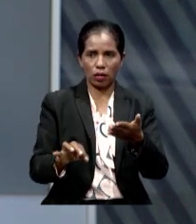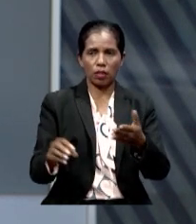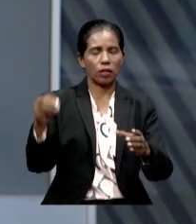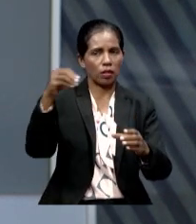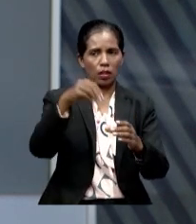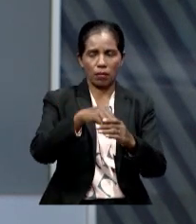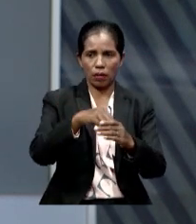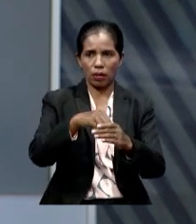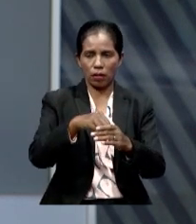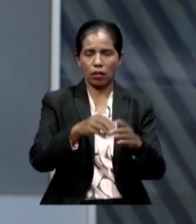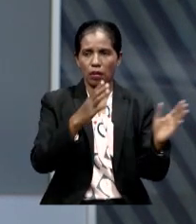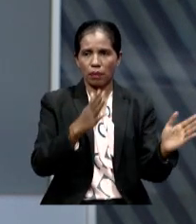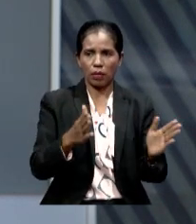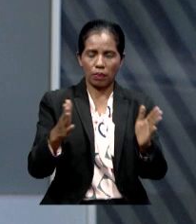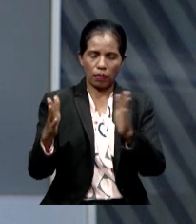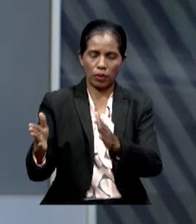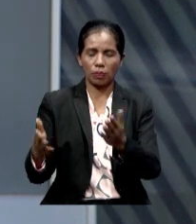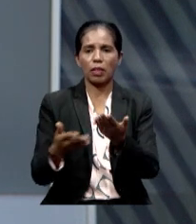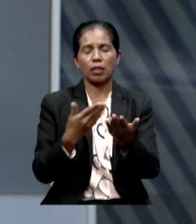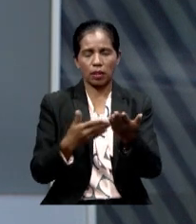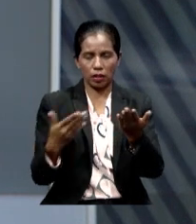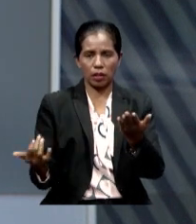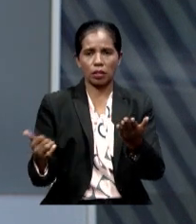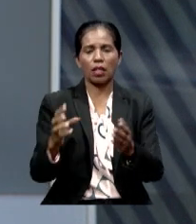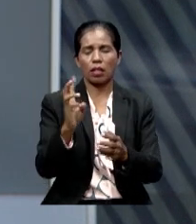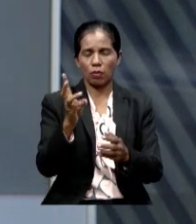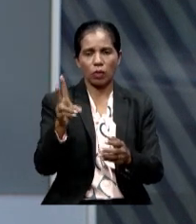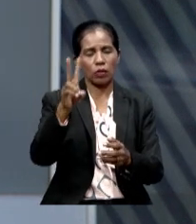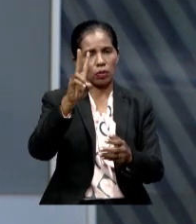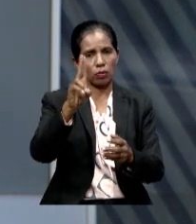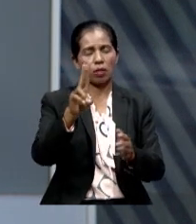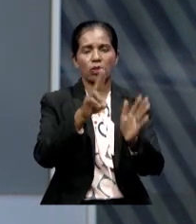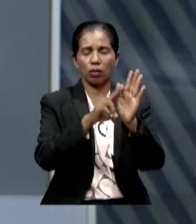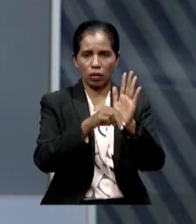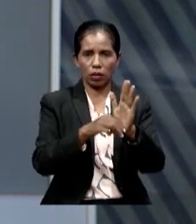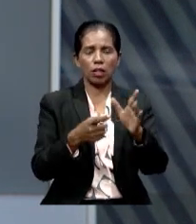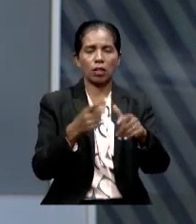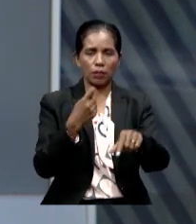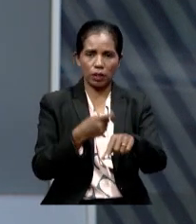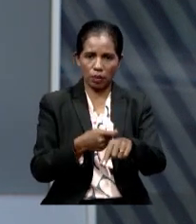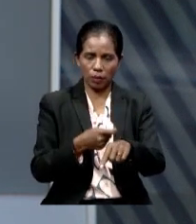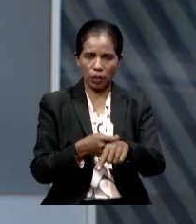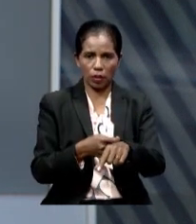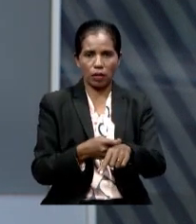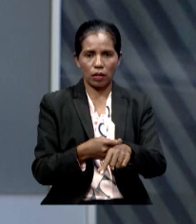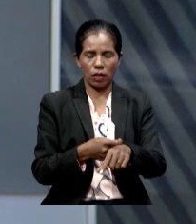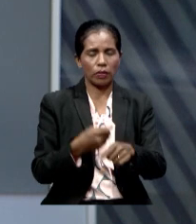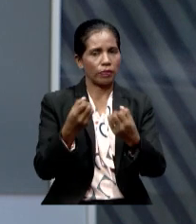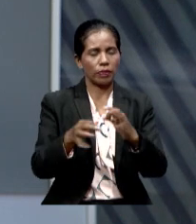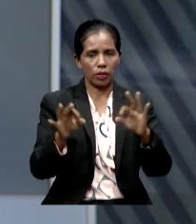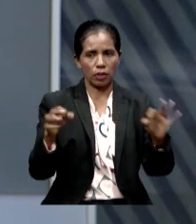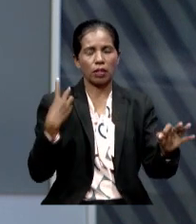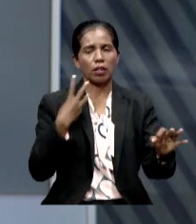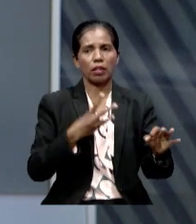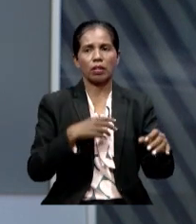a preparação para ata Sirne e estende 2 horas. Sim. E hoje tempo de rotona para te